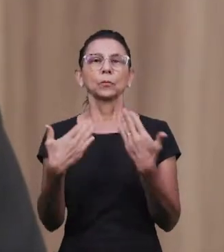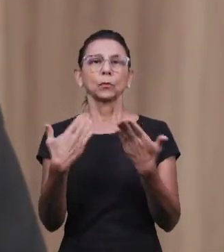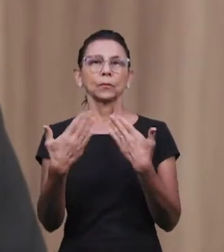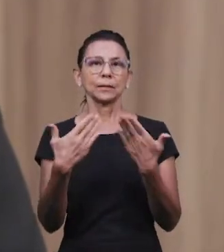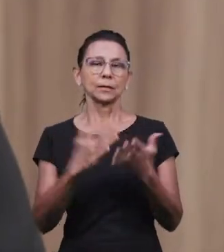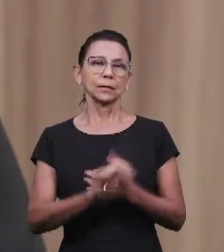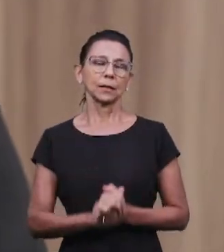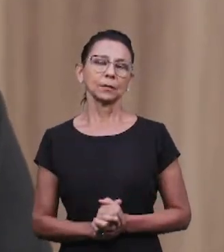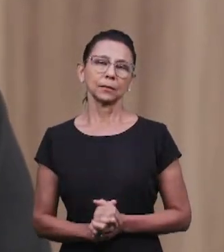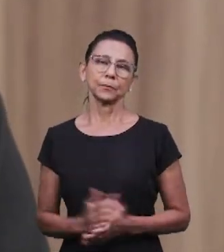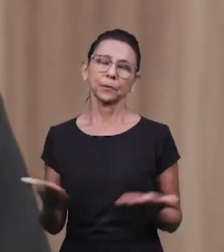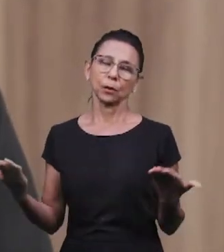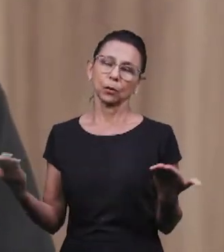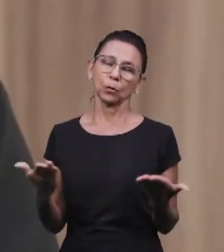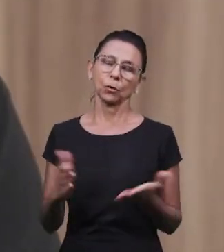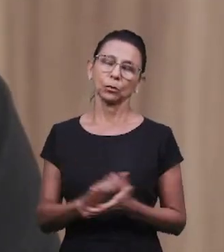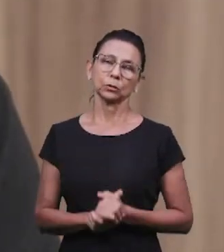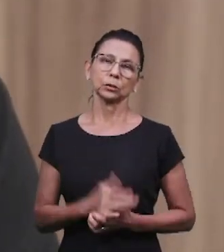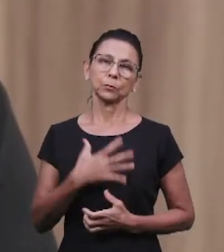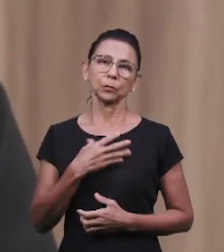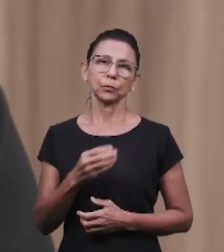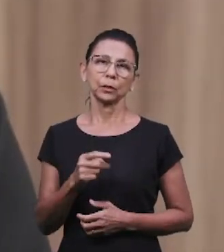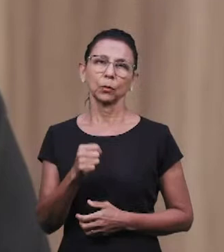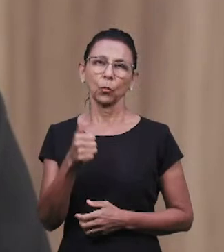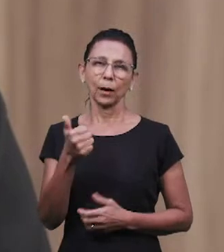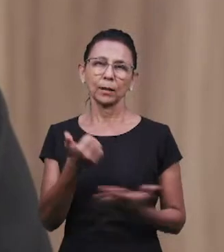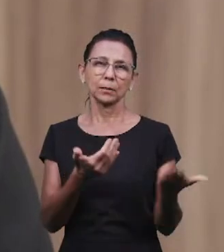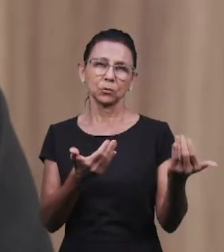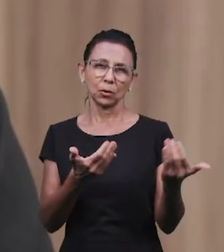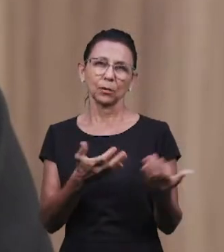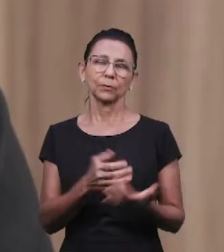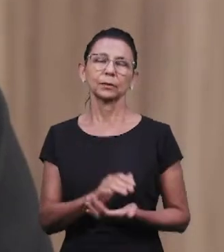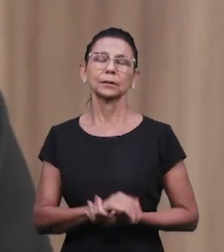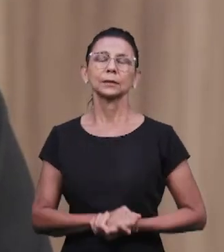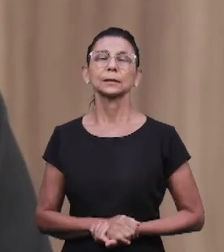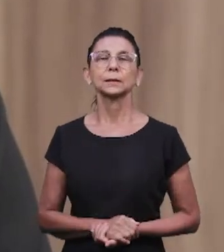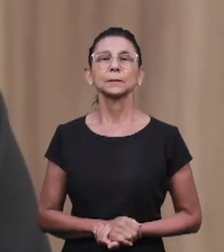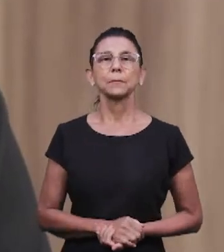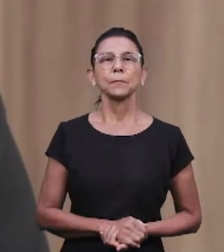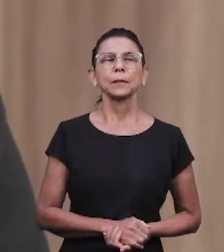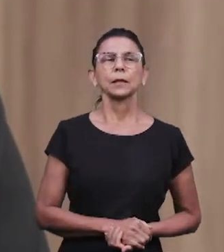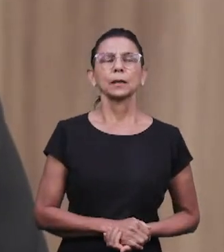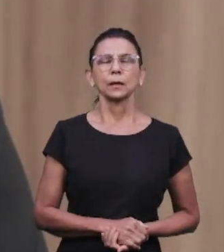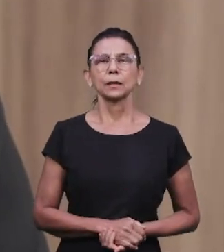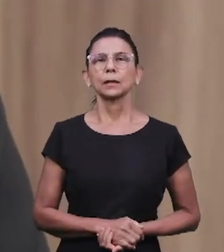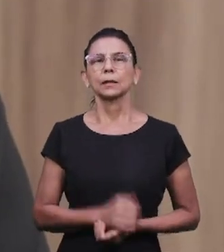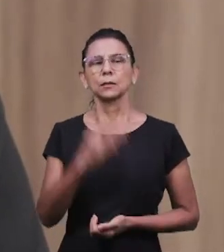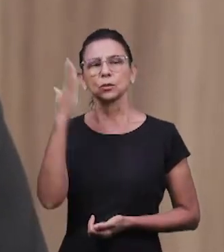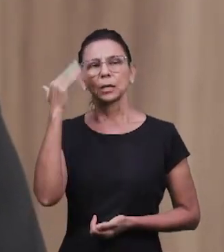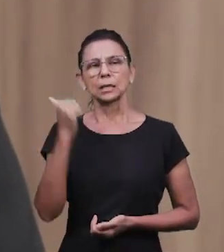muito interessante, porque já um adolescente, um jovem adolescente, né? E